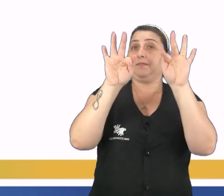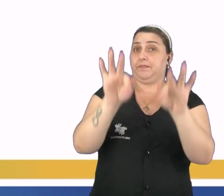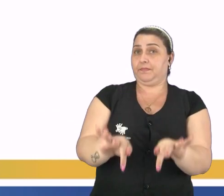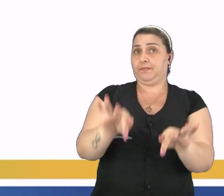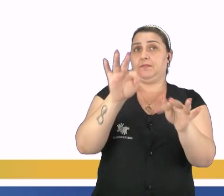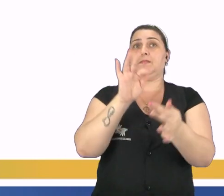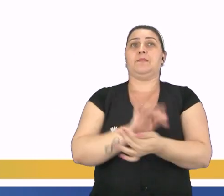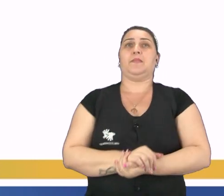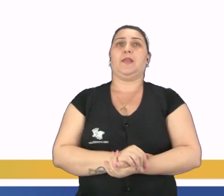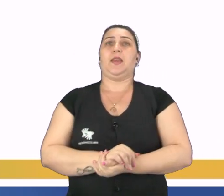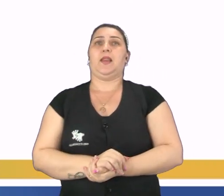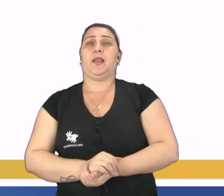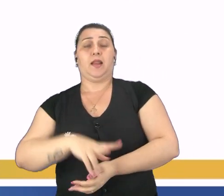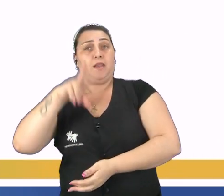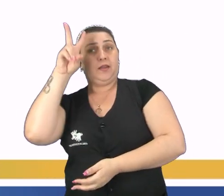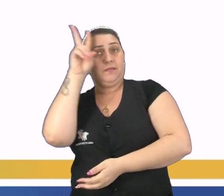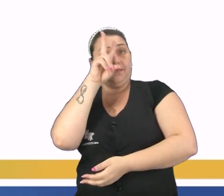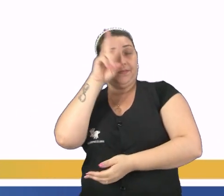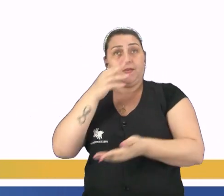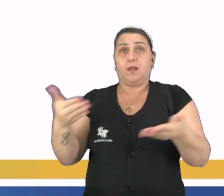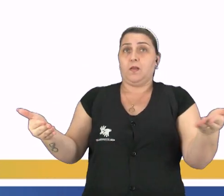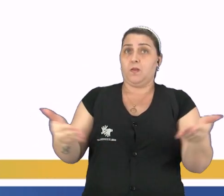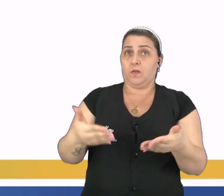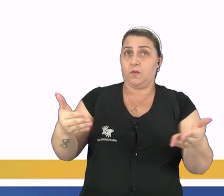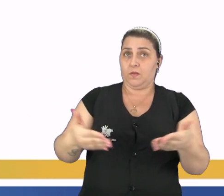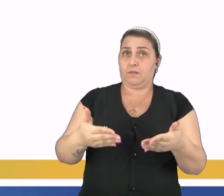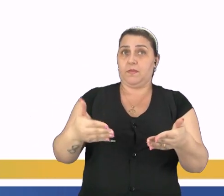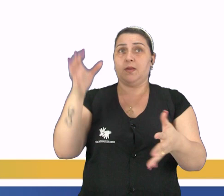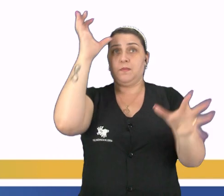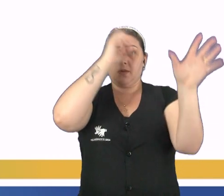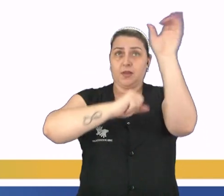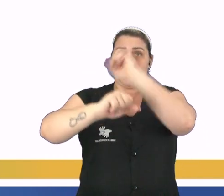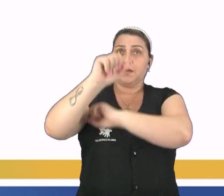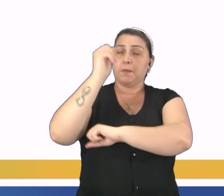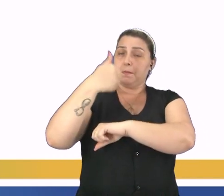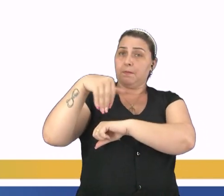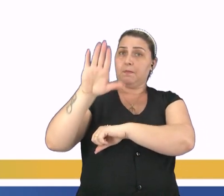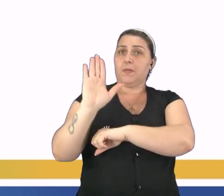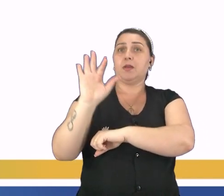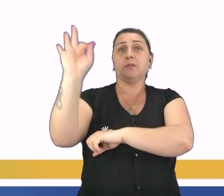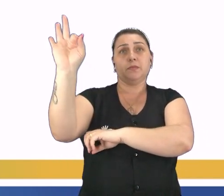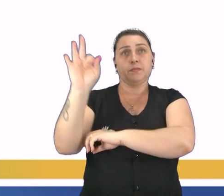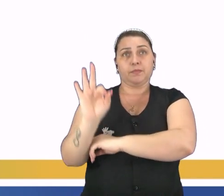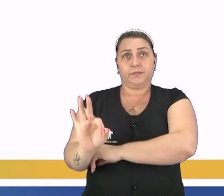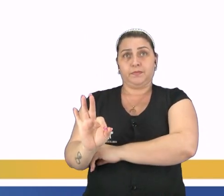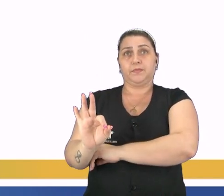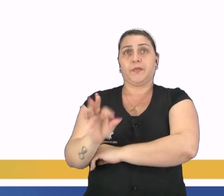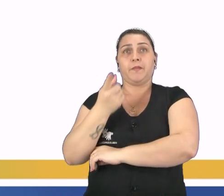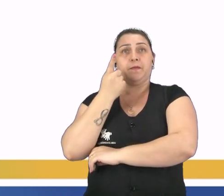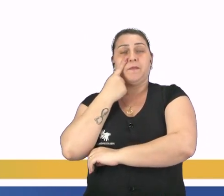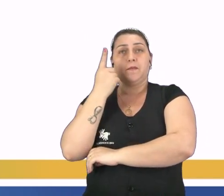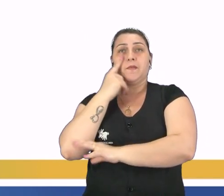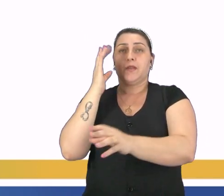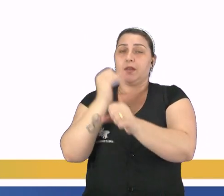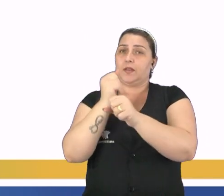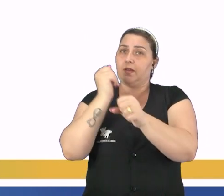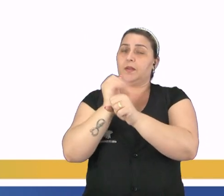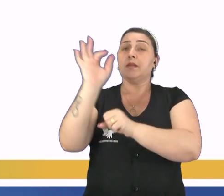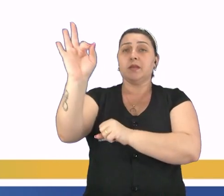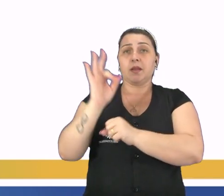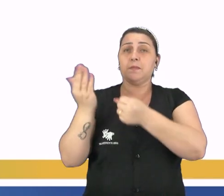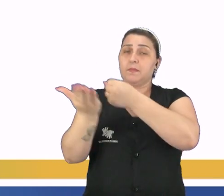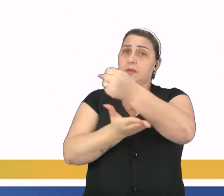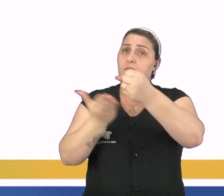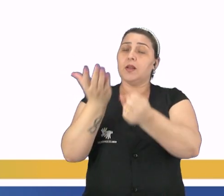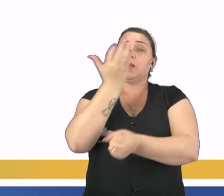0,75. Para finalizar, lembre-se, hoje aprendemos um pouco mais sobre porcentagem, vimos que todo cálculo de porcentagem